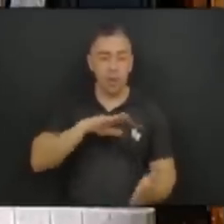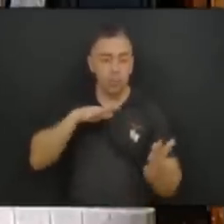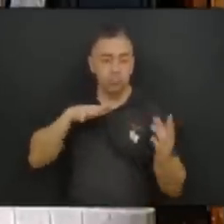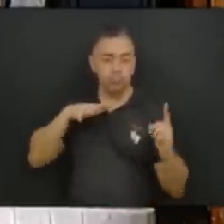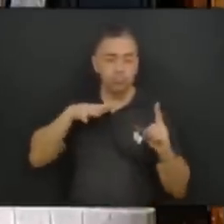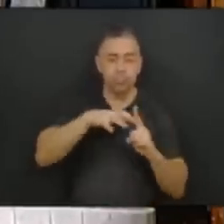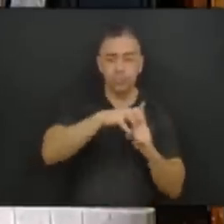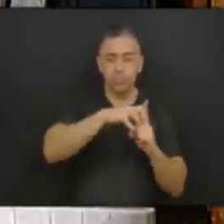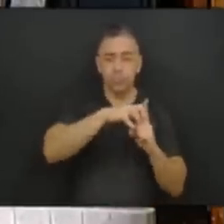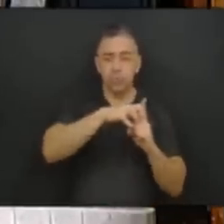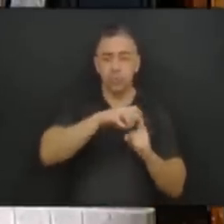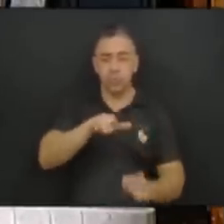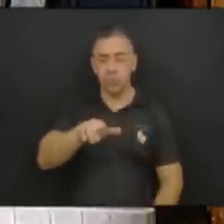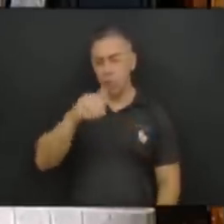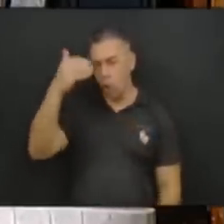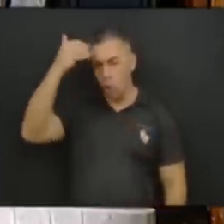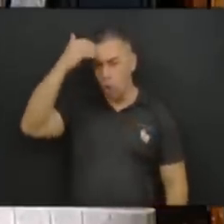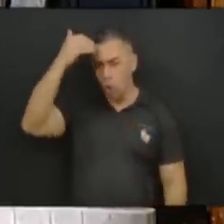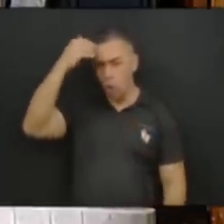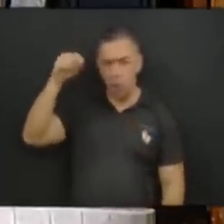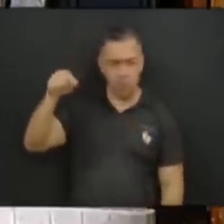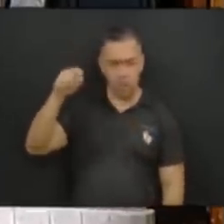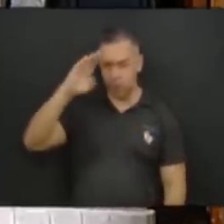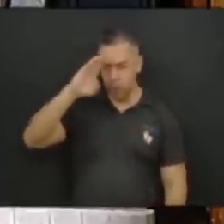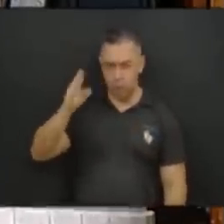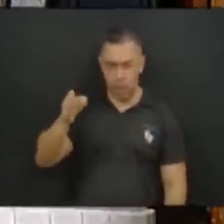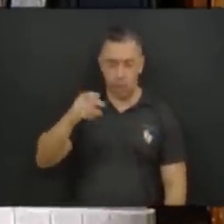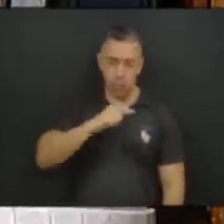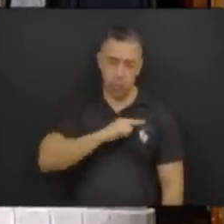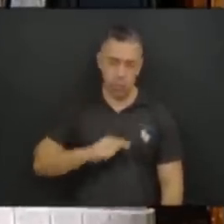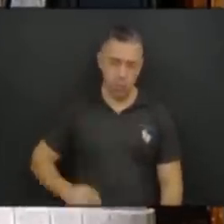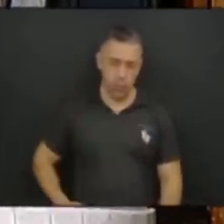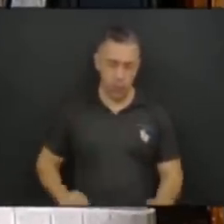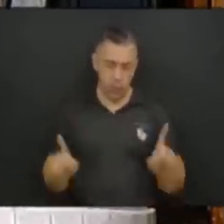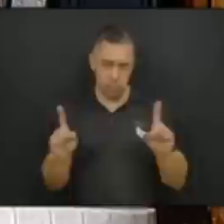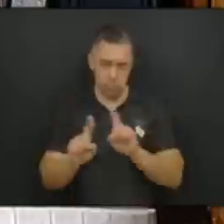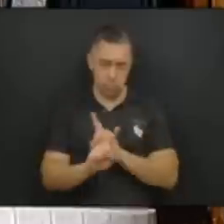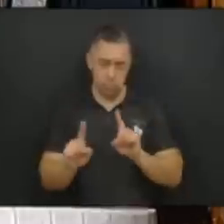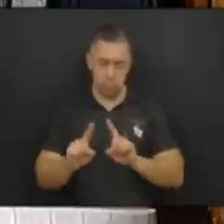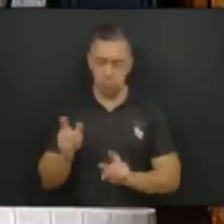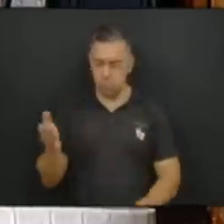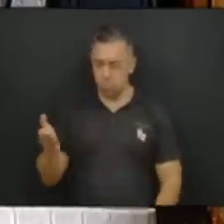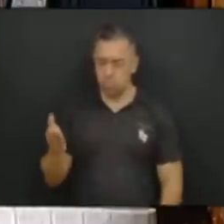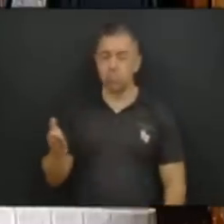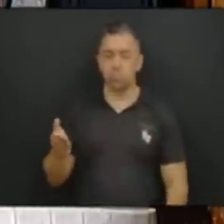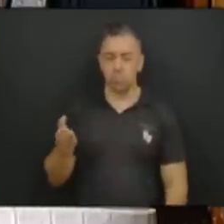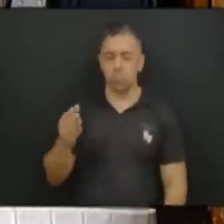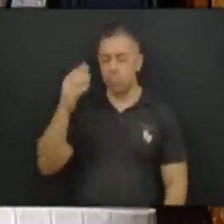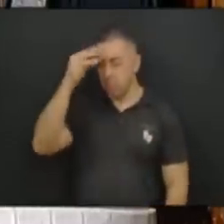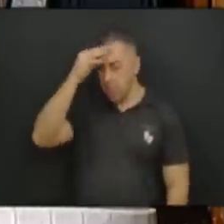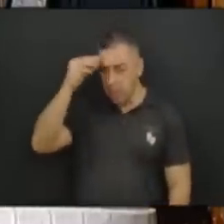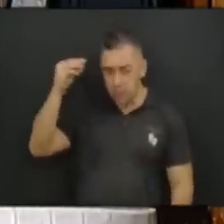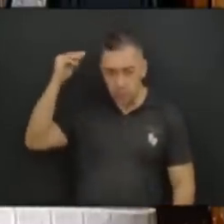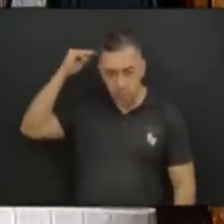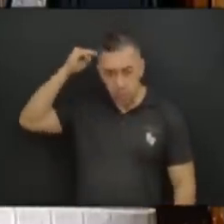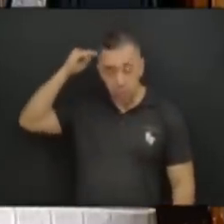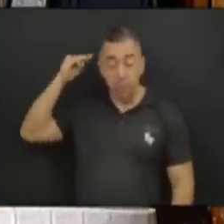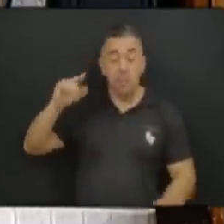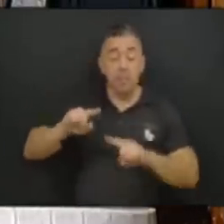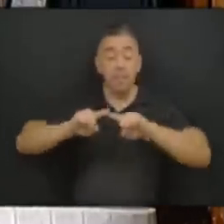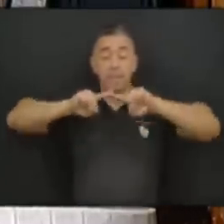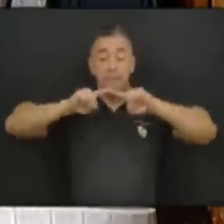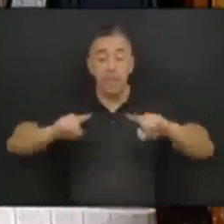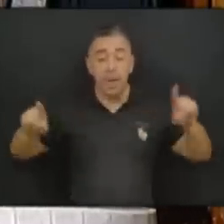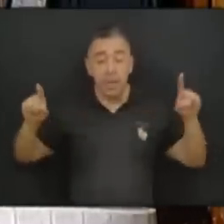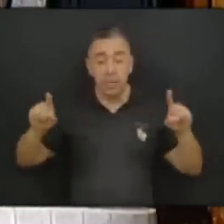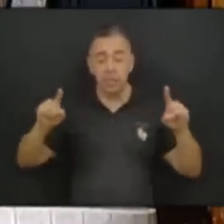a culpa não é diretamente do governador meu amigo Marcelo miqueletto é mas